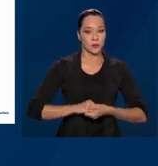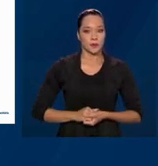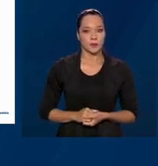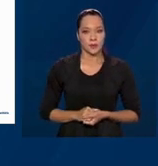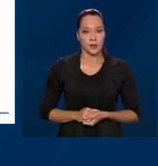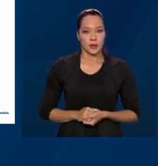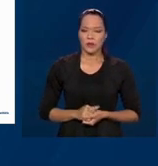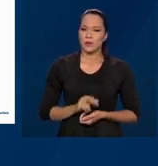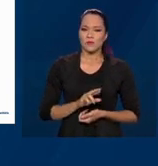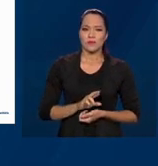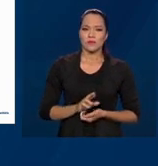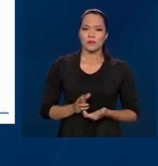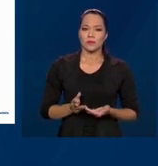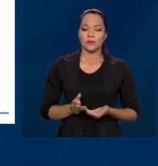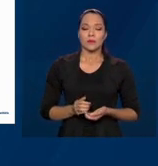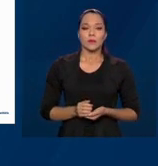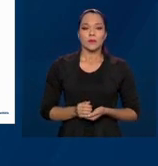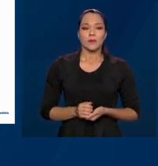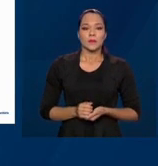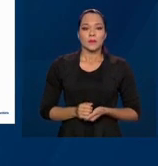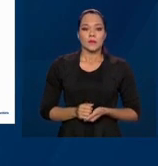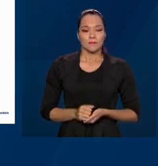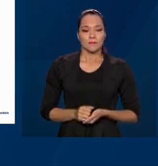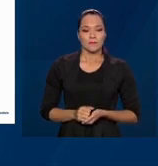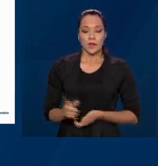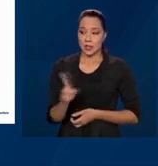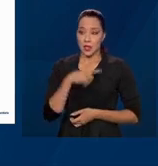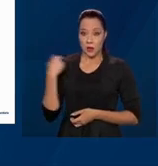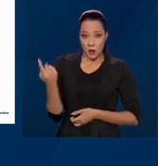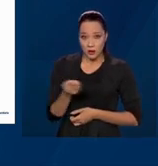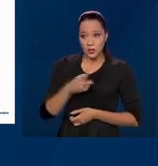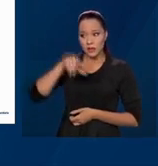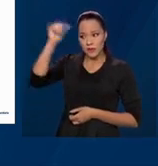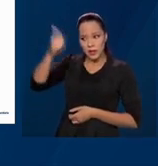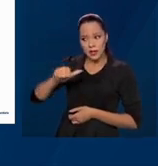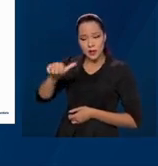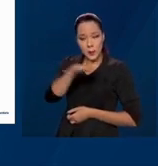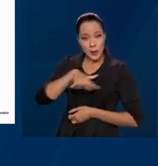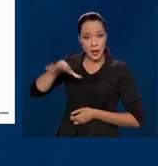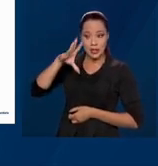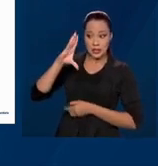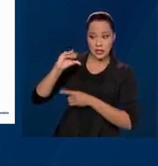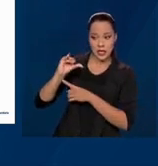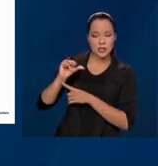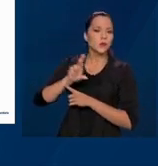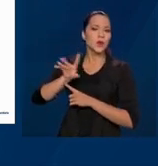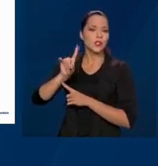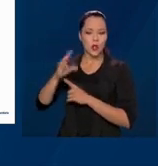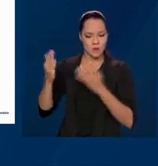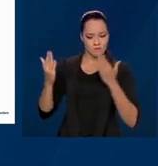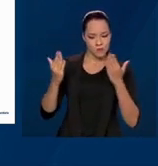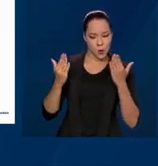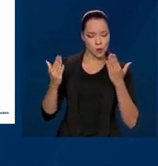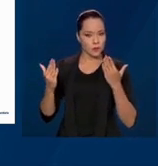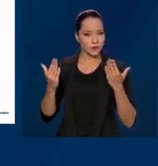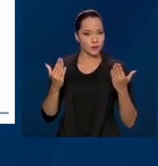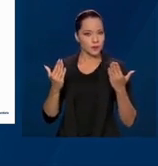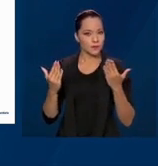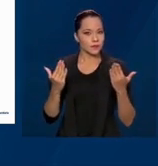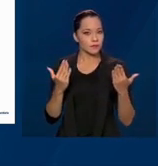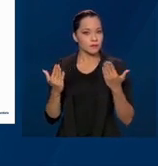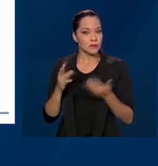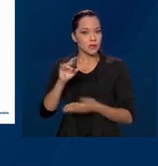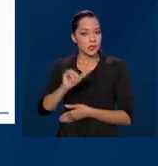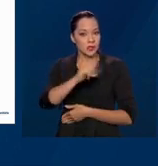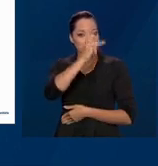basta na nossa avaliação científica, não basta comparar simplesmente se